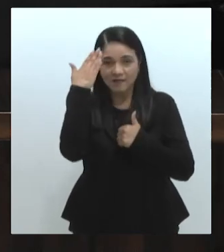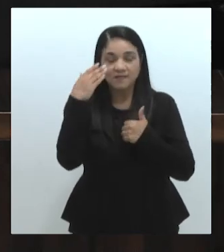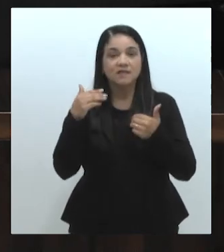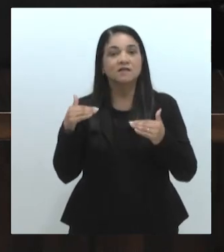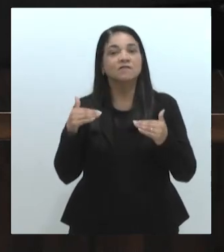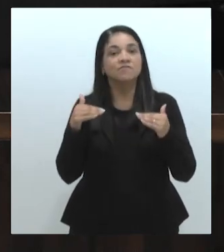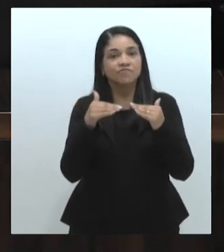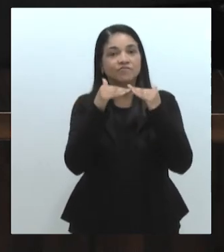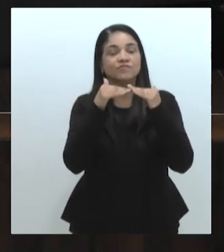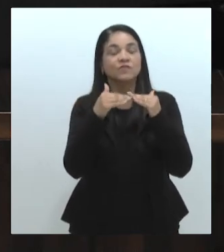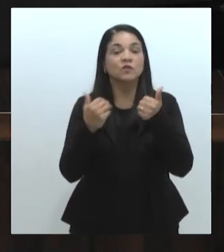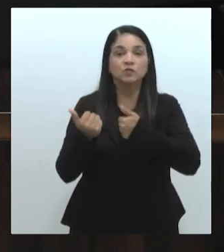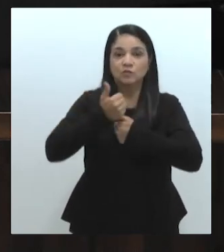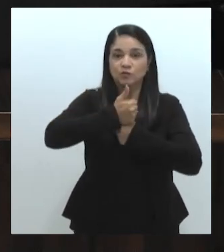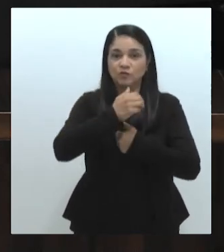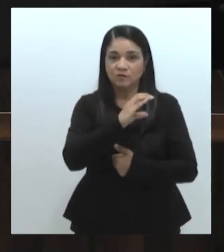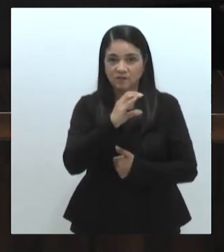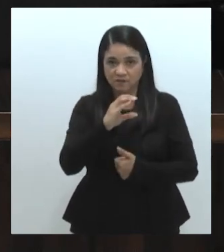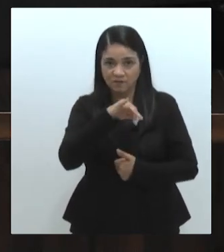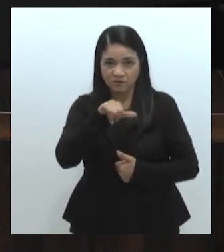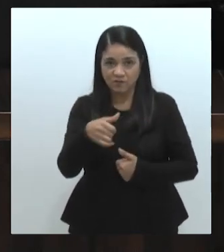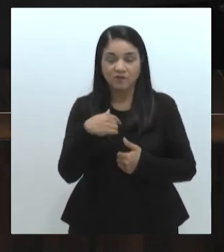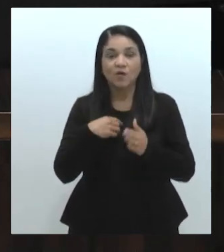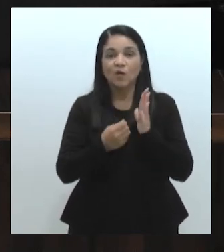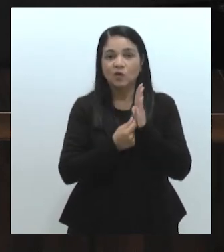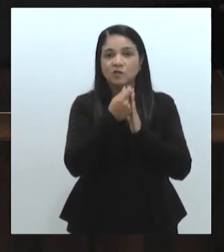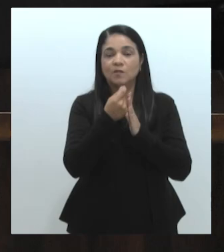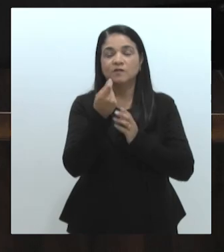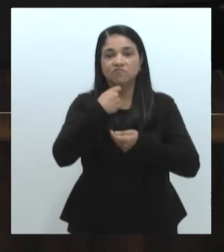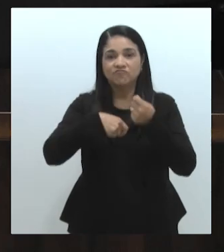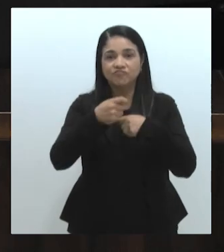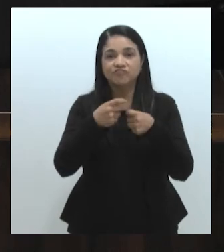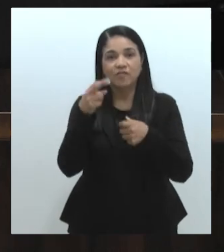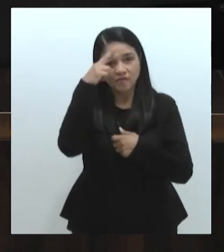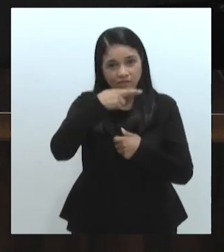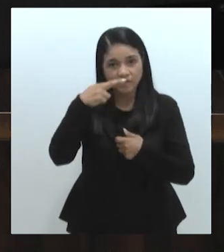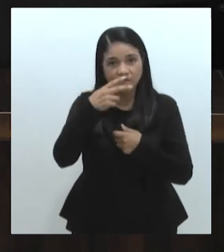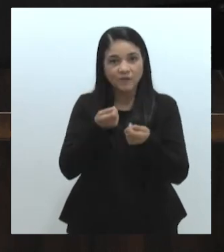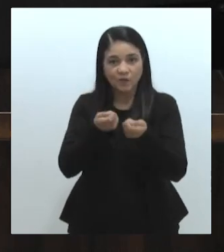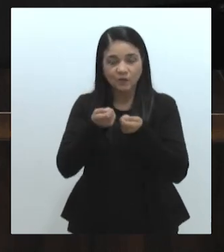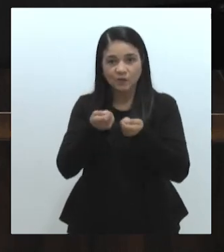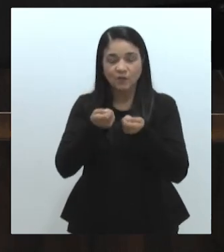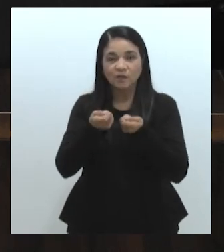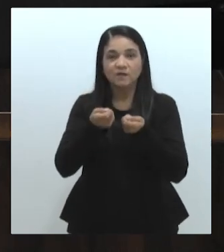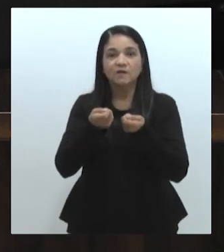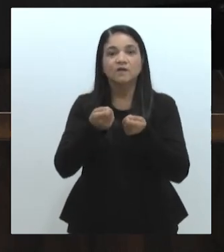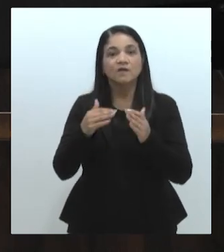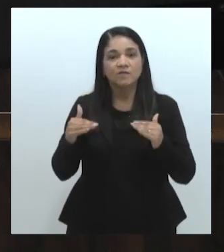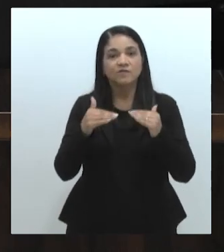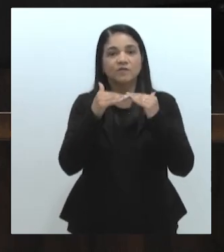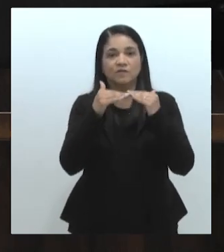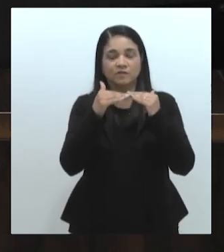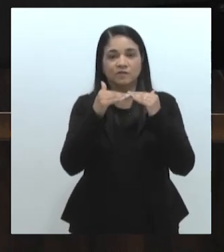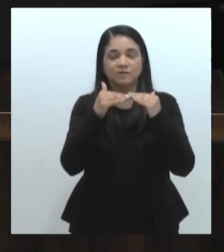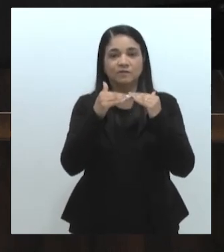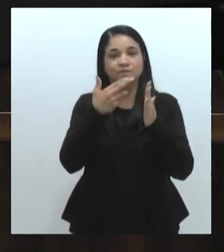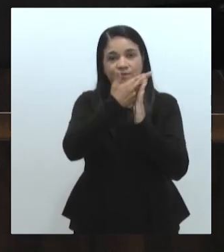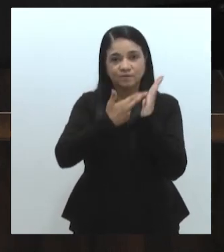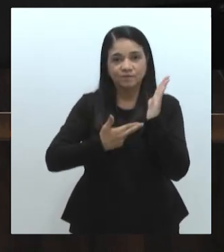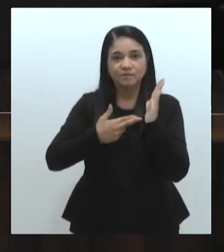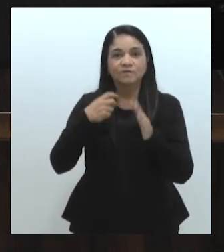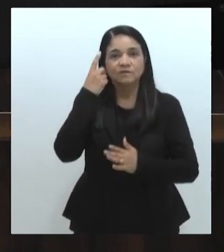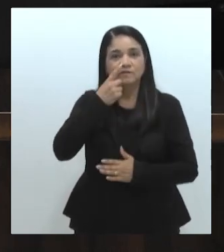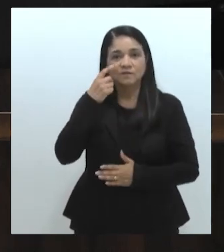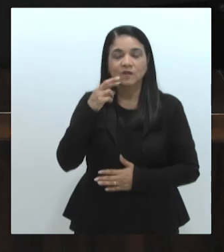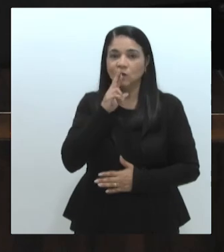com substitutivo da CCJ, e de Orçamento, Finanças, Fiscalização Financeira e Controle favorável, relatores